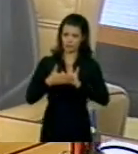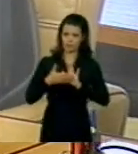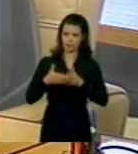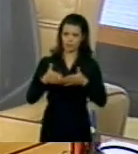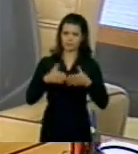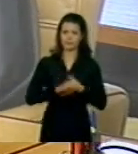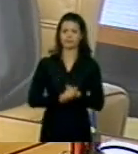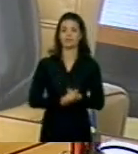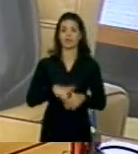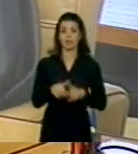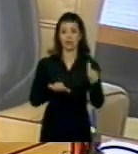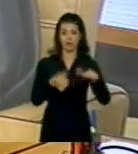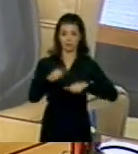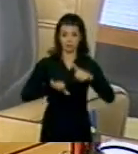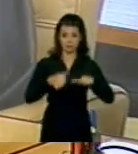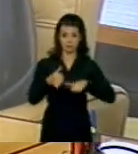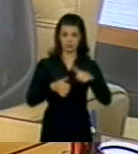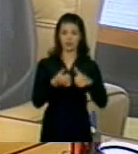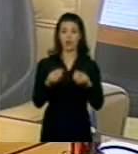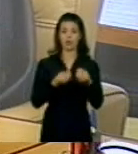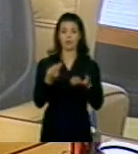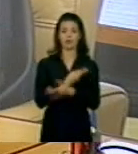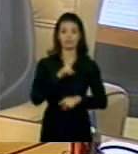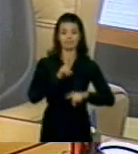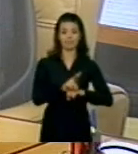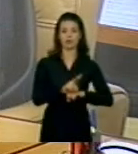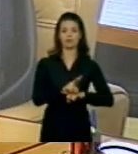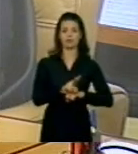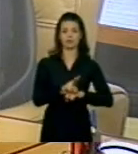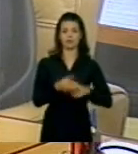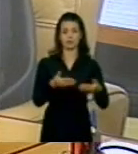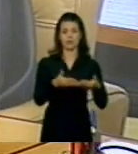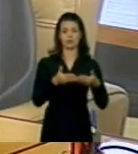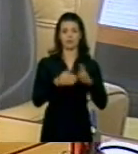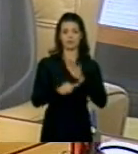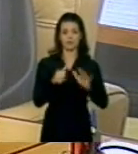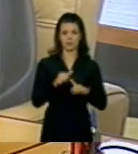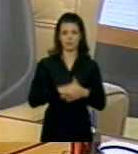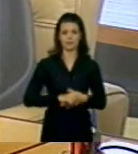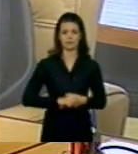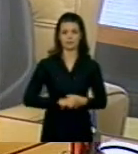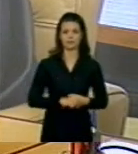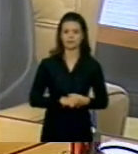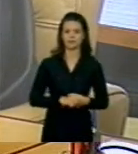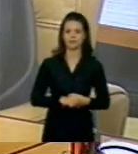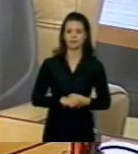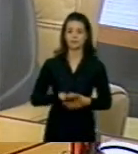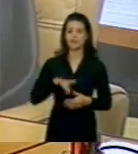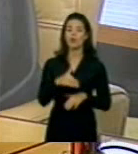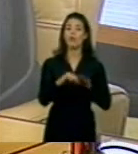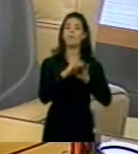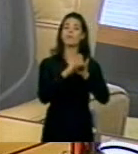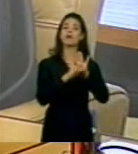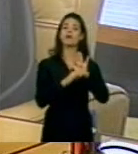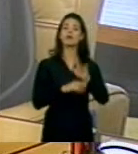então, os parâmetros de controle que são apontados na petição inicial. Quais sejam esses parâmetros